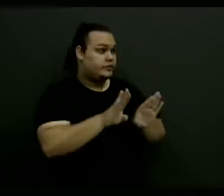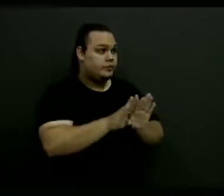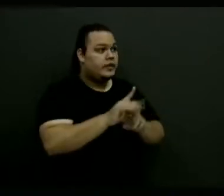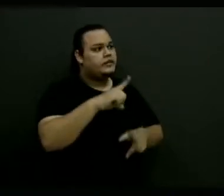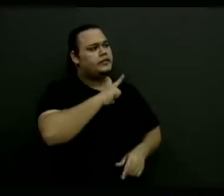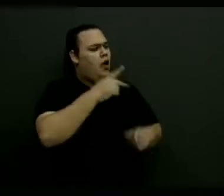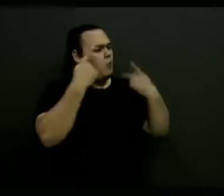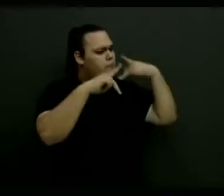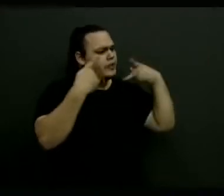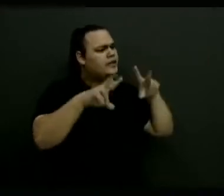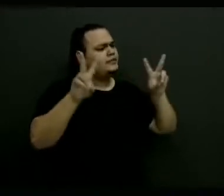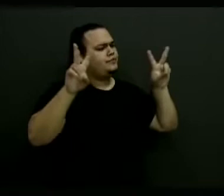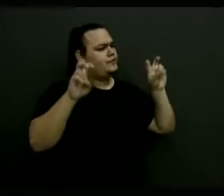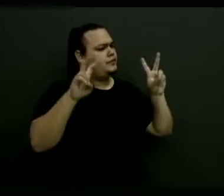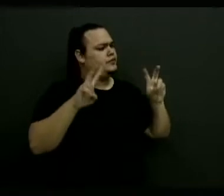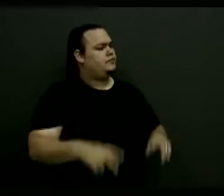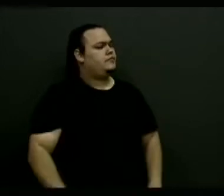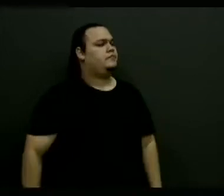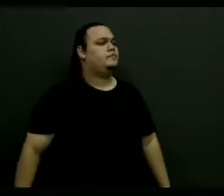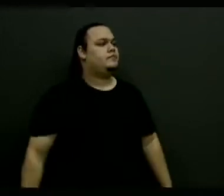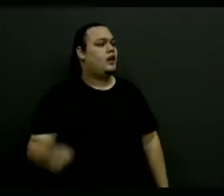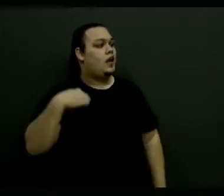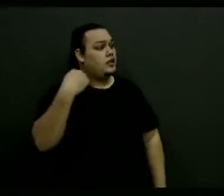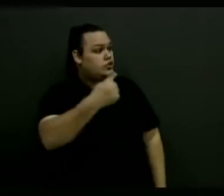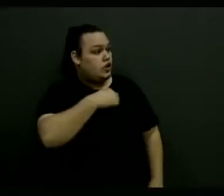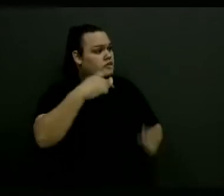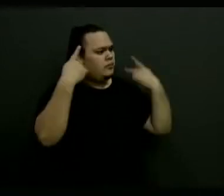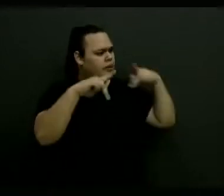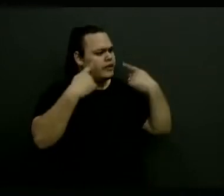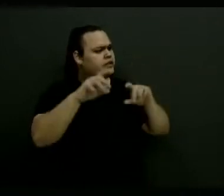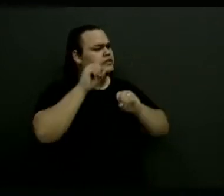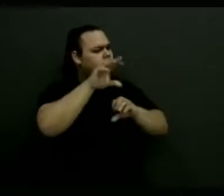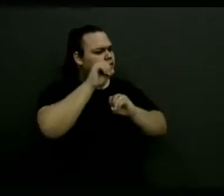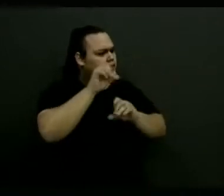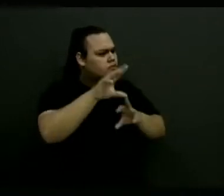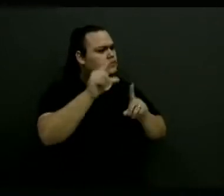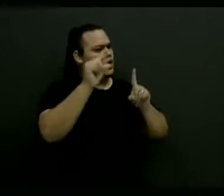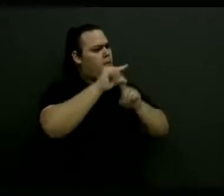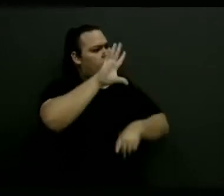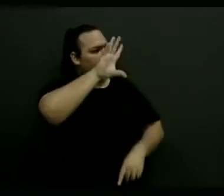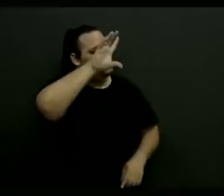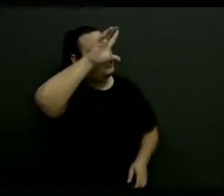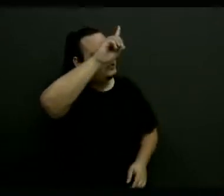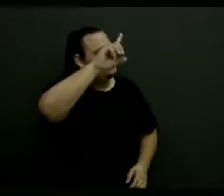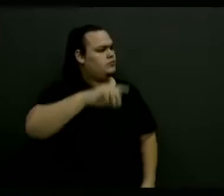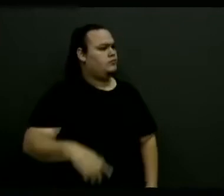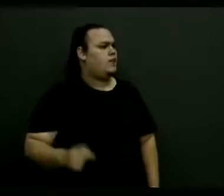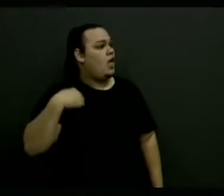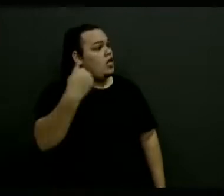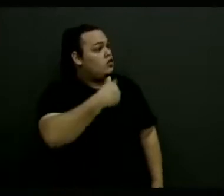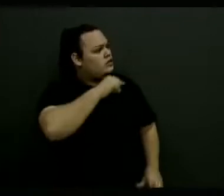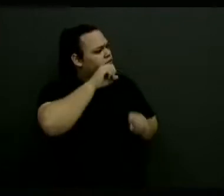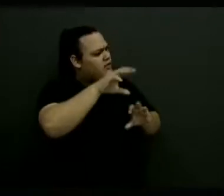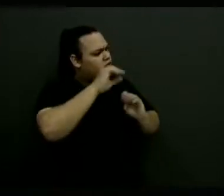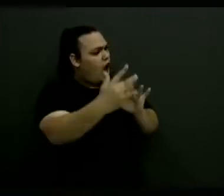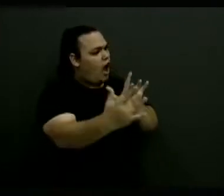células, e as pessoas estão na expectativa, recebendo a palavra de Deus, estão orando, estão